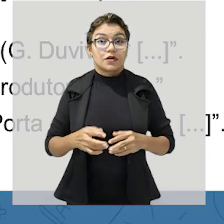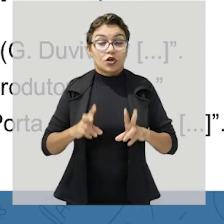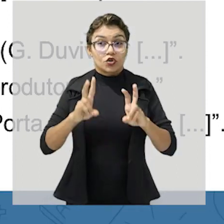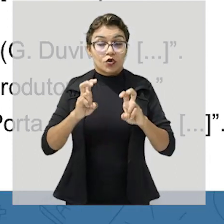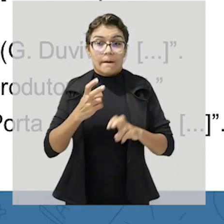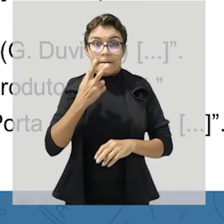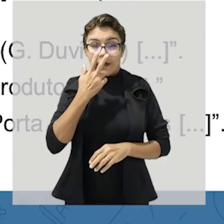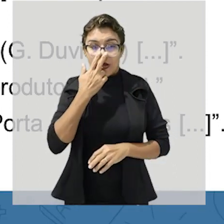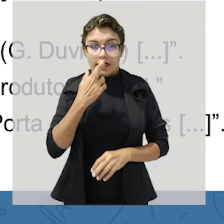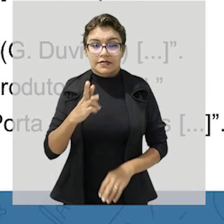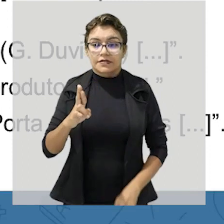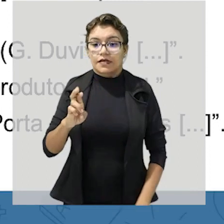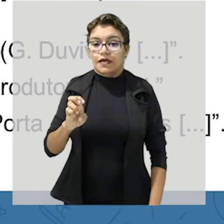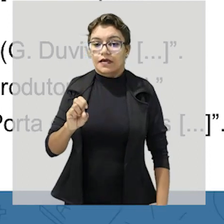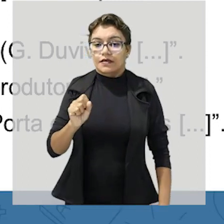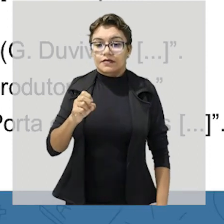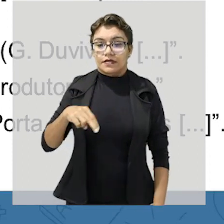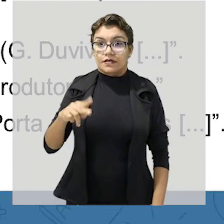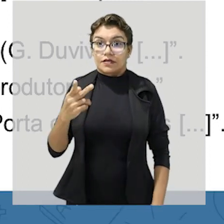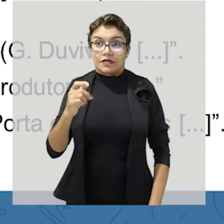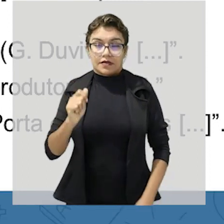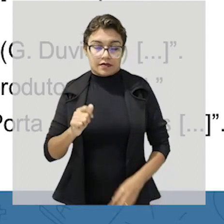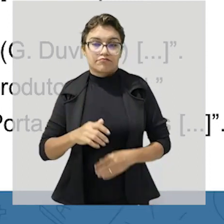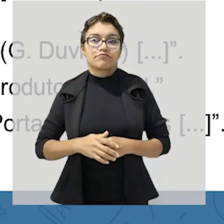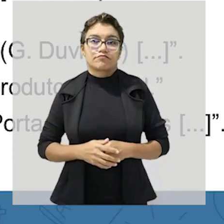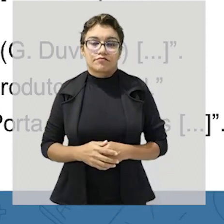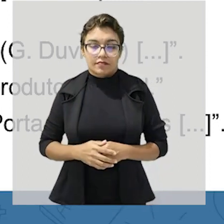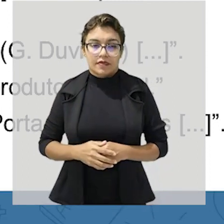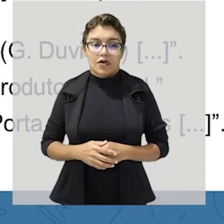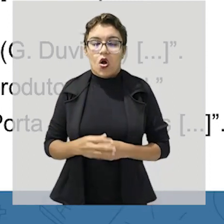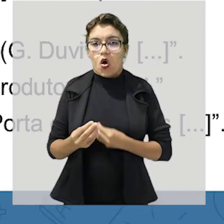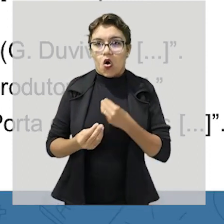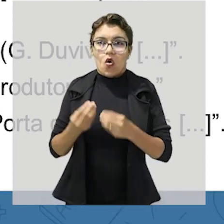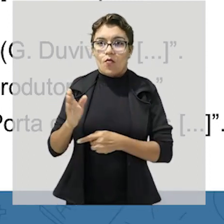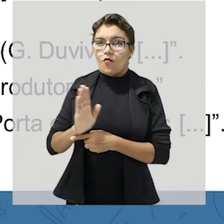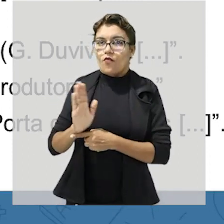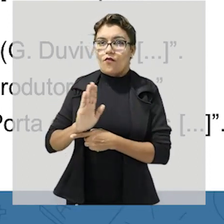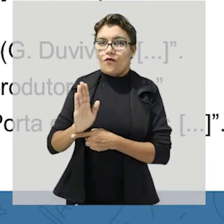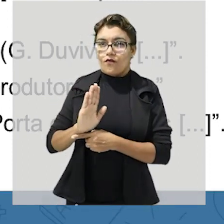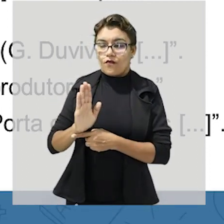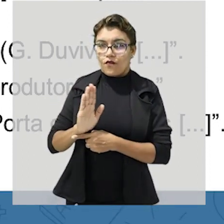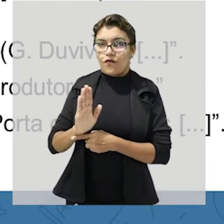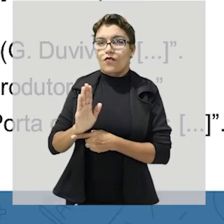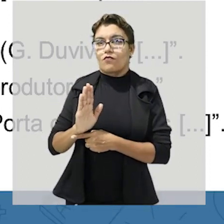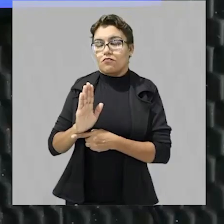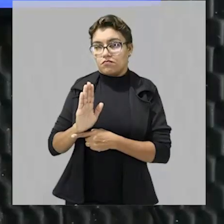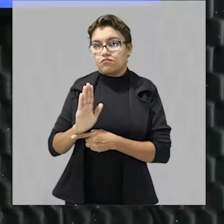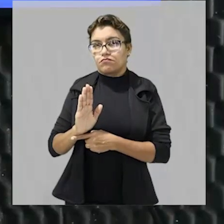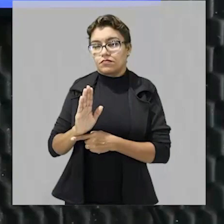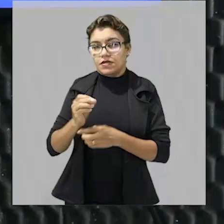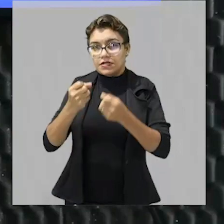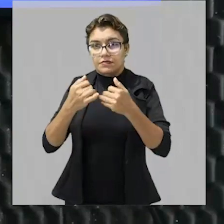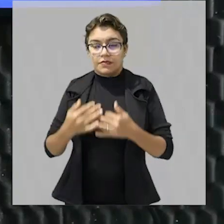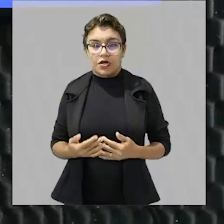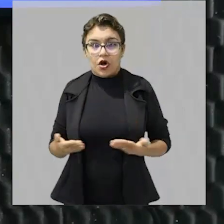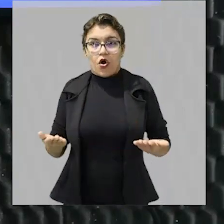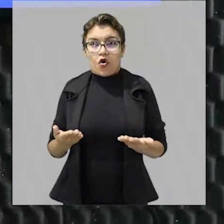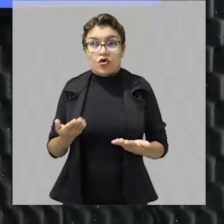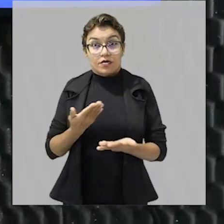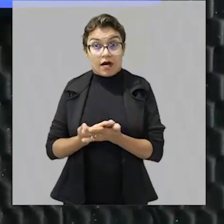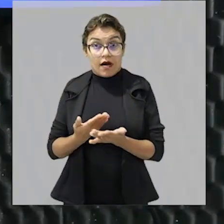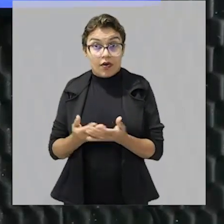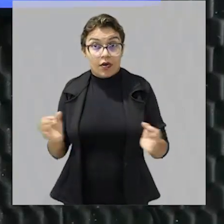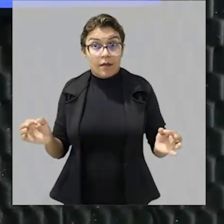contrato vitalício, aquelas informações que você viu no início. Letra B, o primeiro filme do grupo humorístico Porta dos Fundos estreou para o público brasileiro que curte as